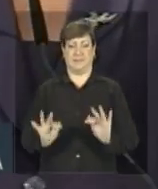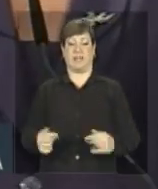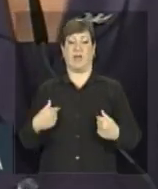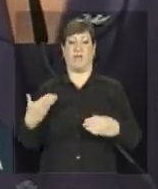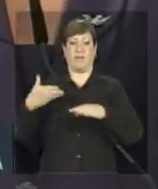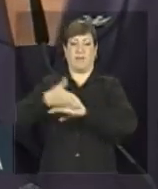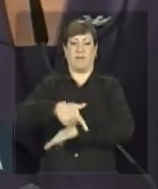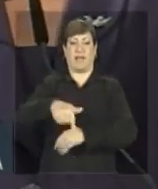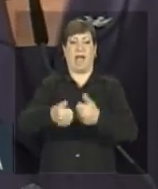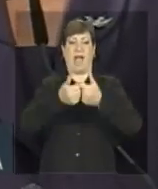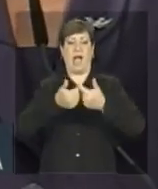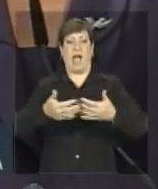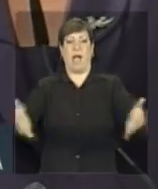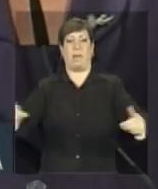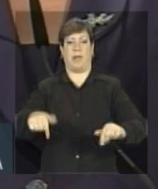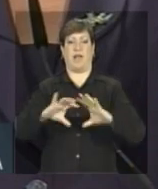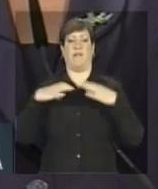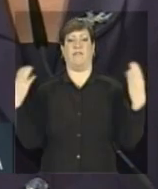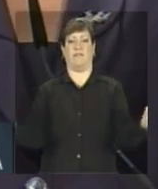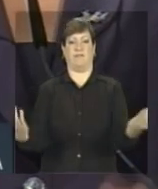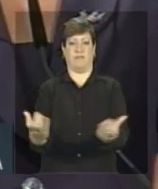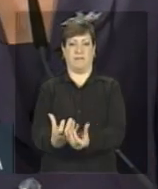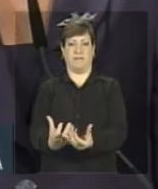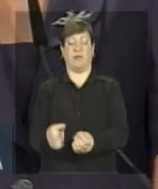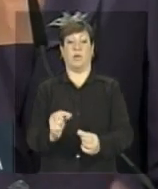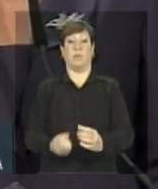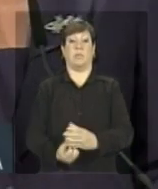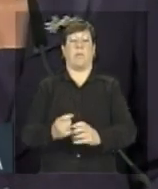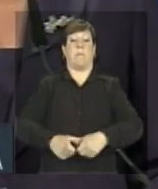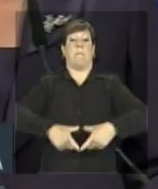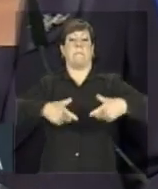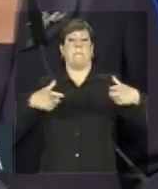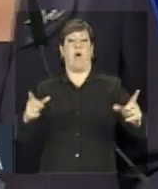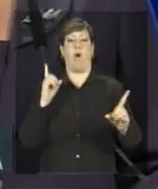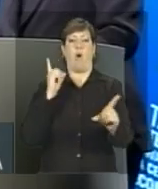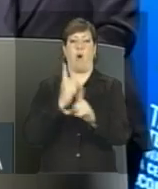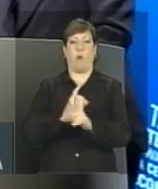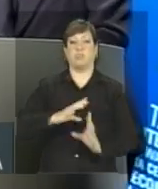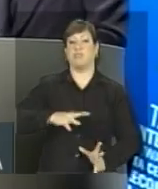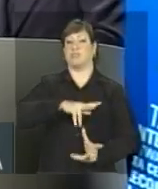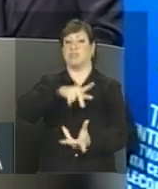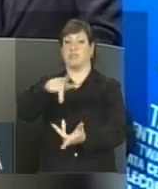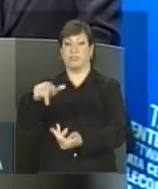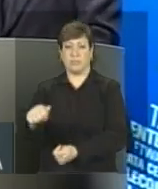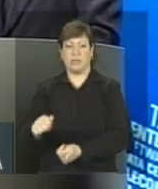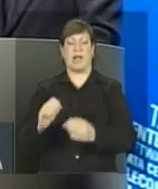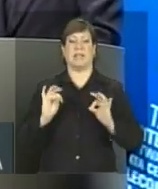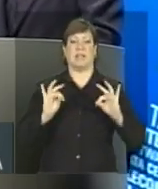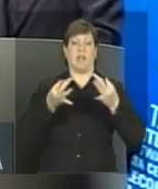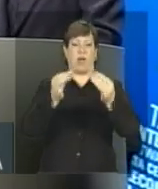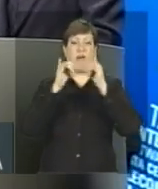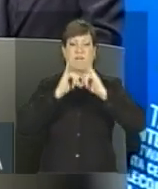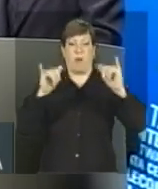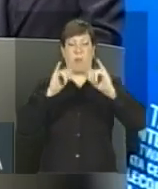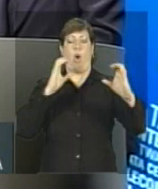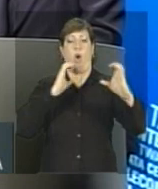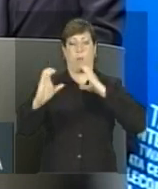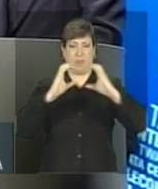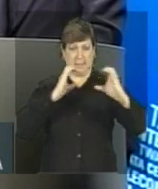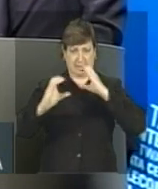da abertura deste evento, o maior encontro global de tecnologias da informação e da